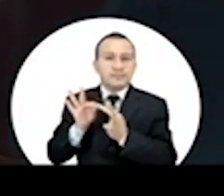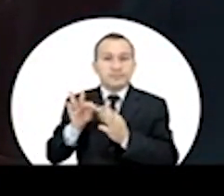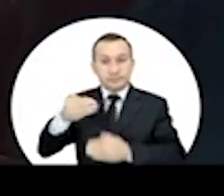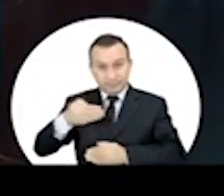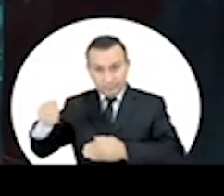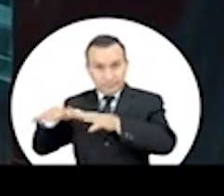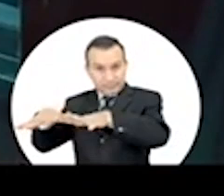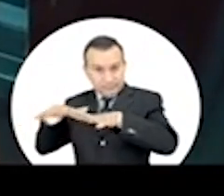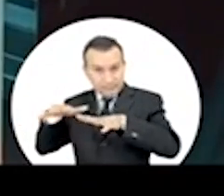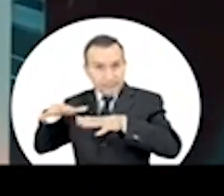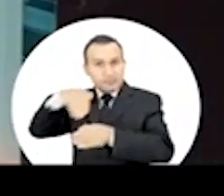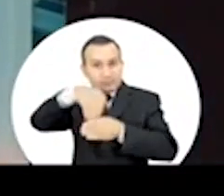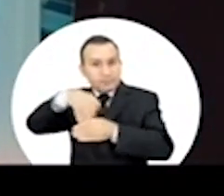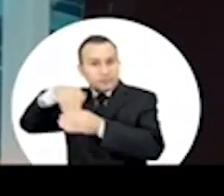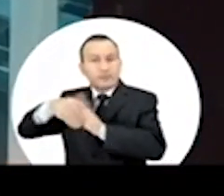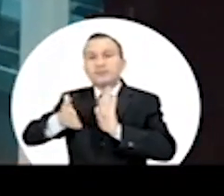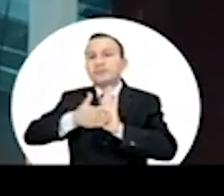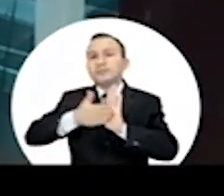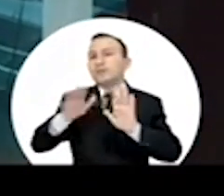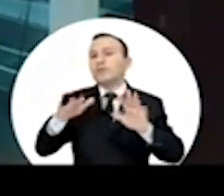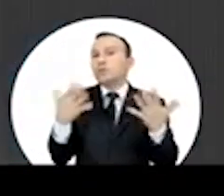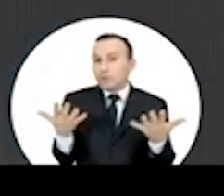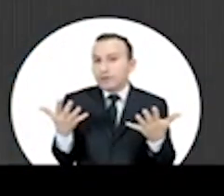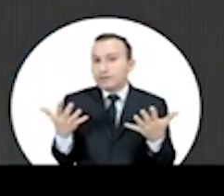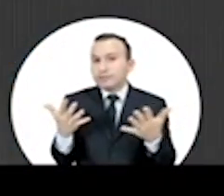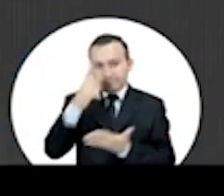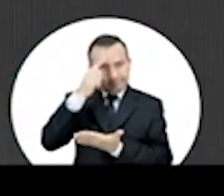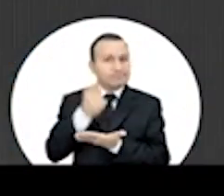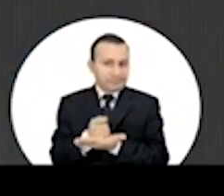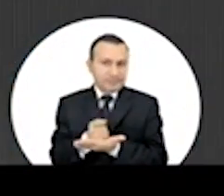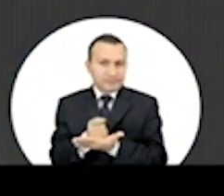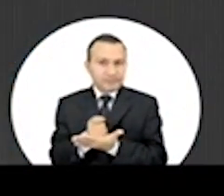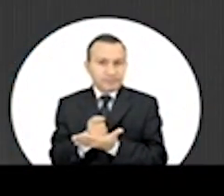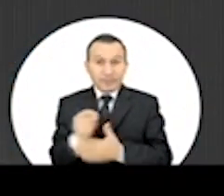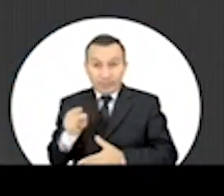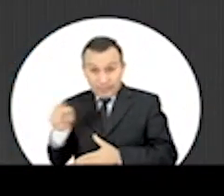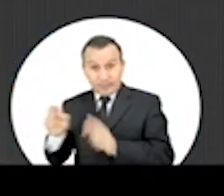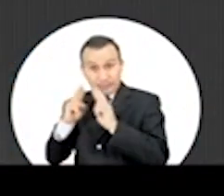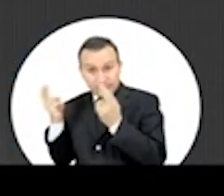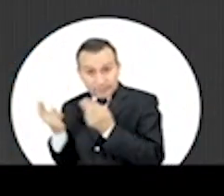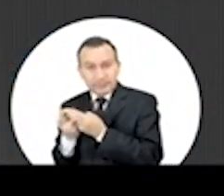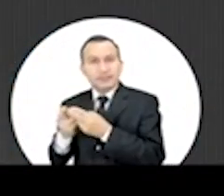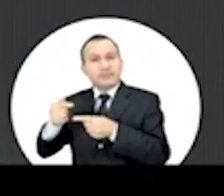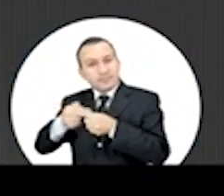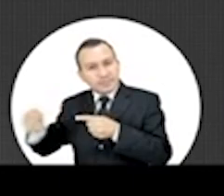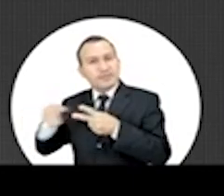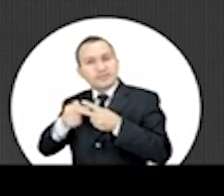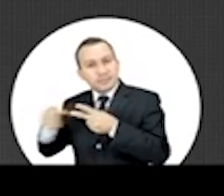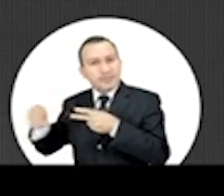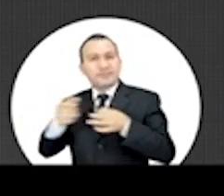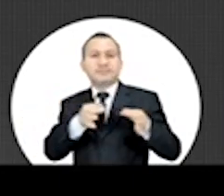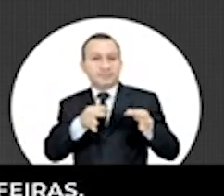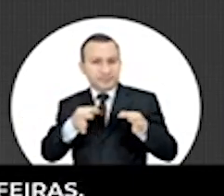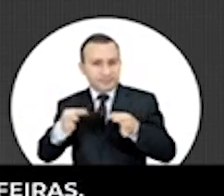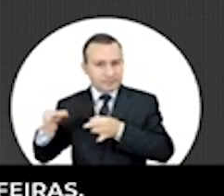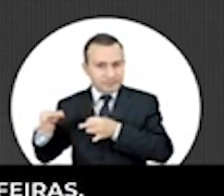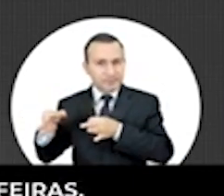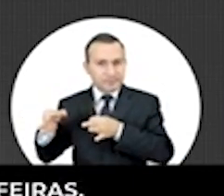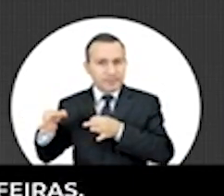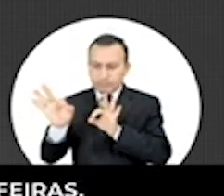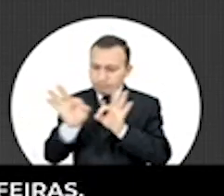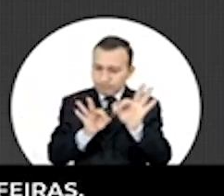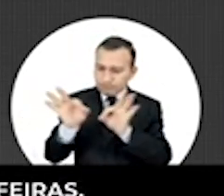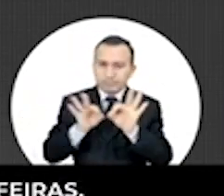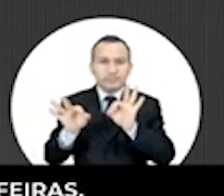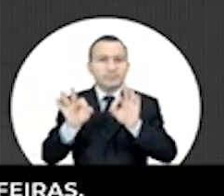sobre as proposições que vão ser votadas em plenário. O Colégio de Líderes se reúne toda a semana de forma online para a